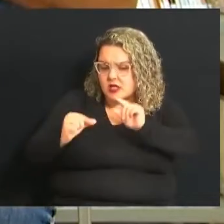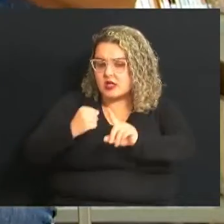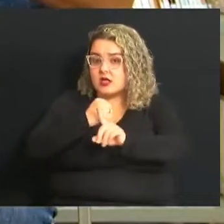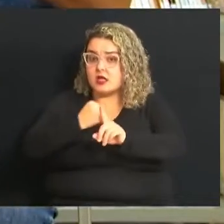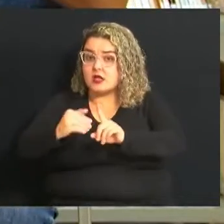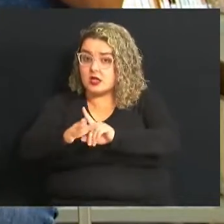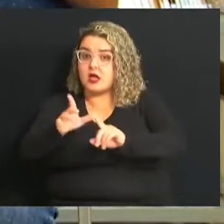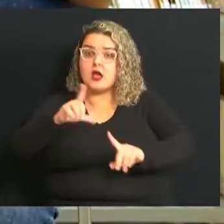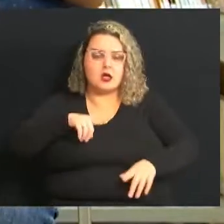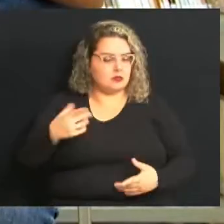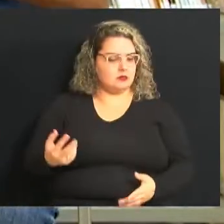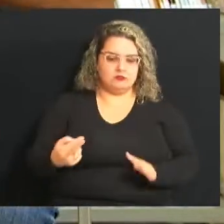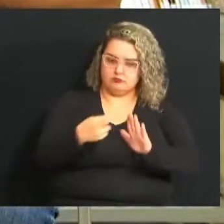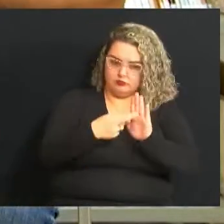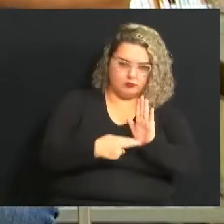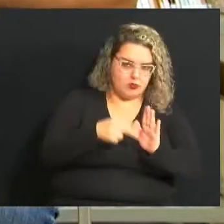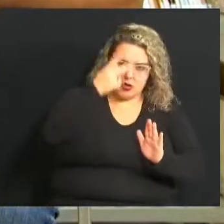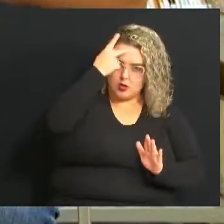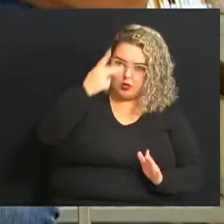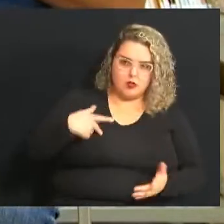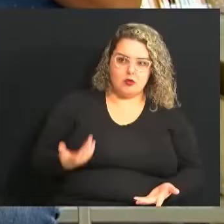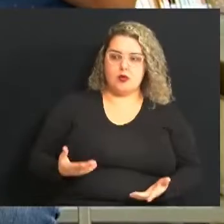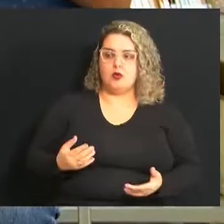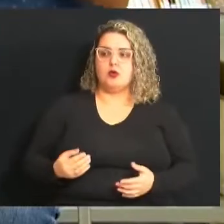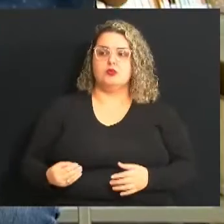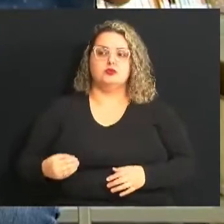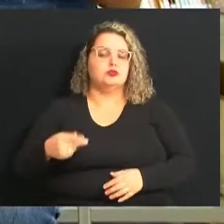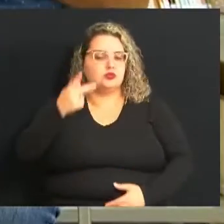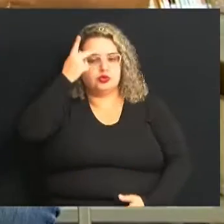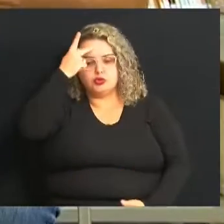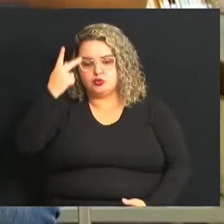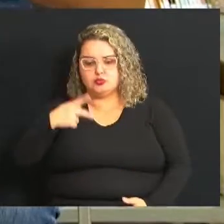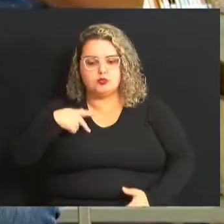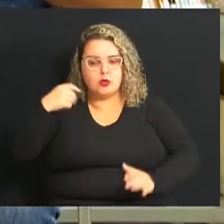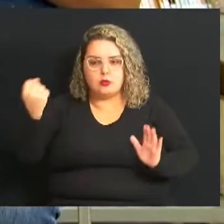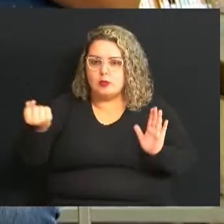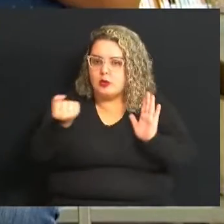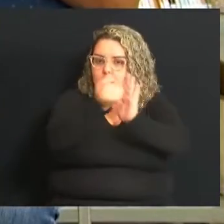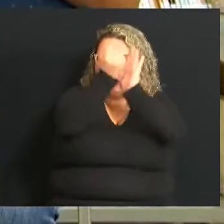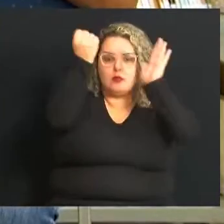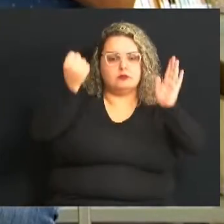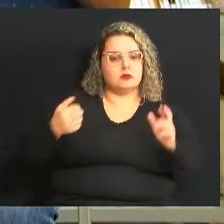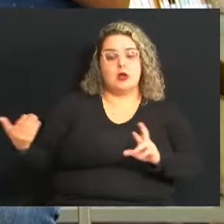próprias regras, geram seus próprios códigos culturais, suas referências